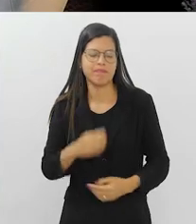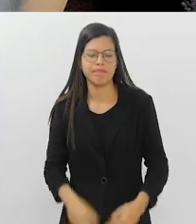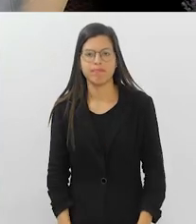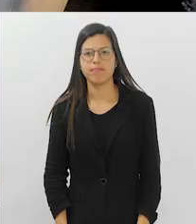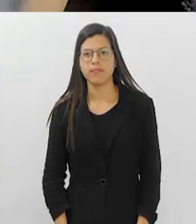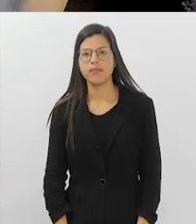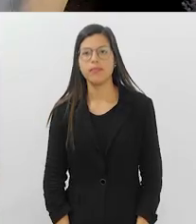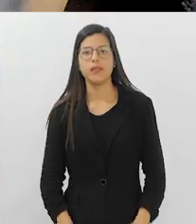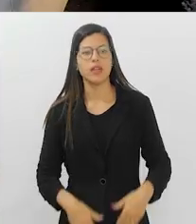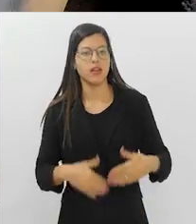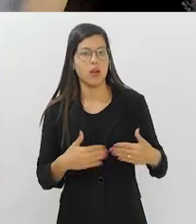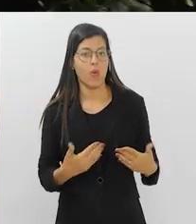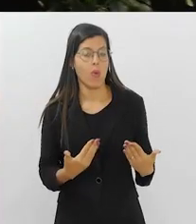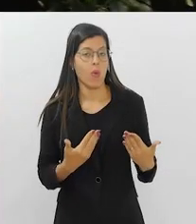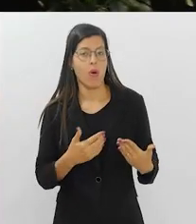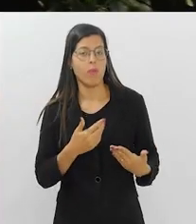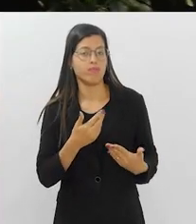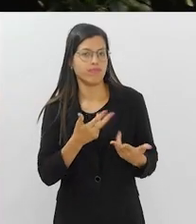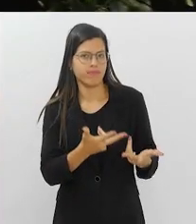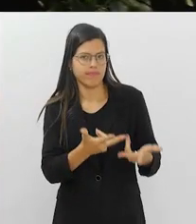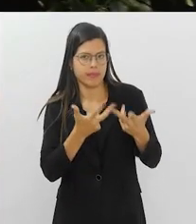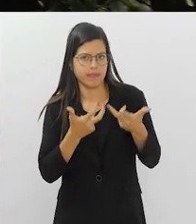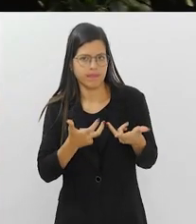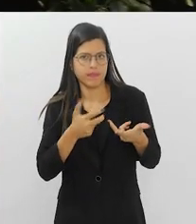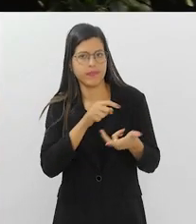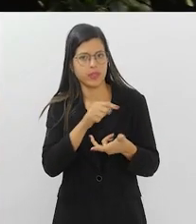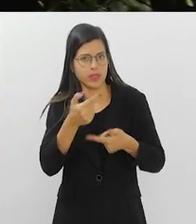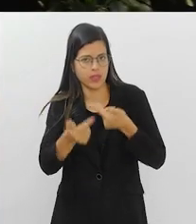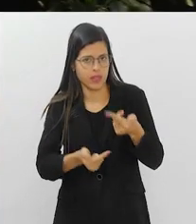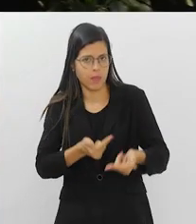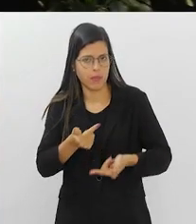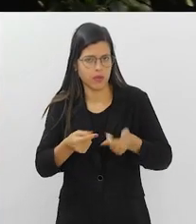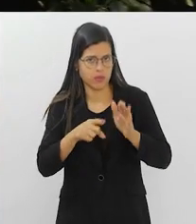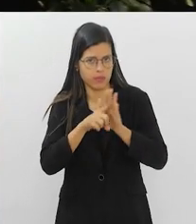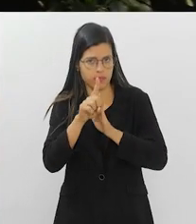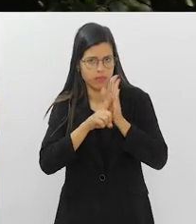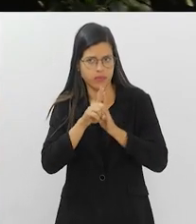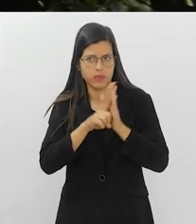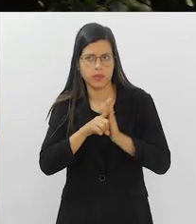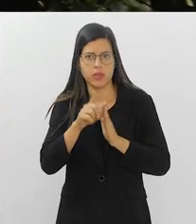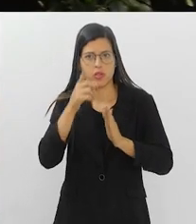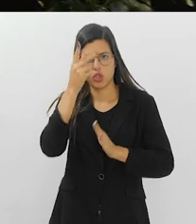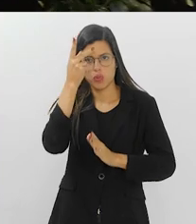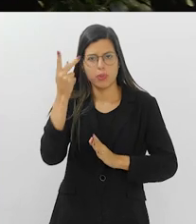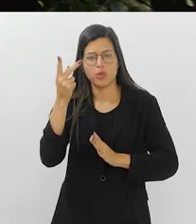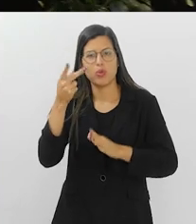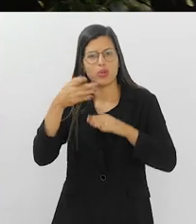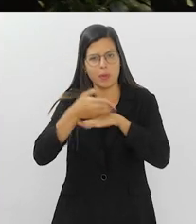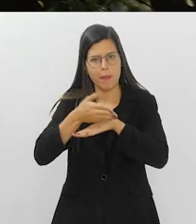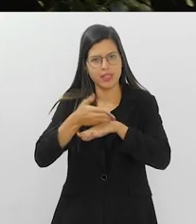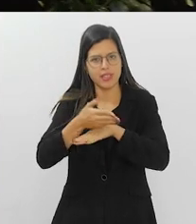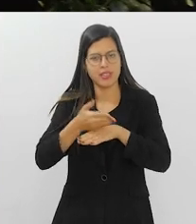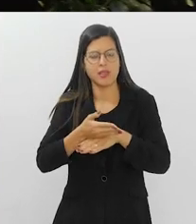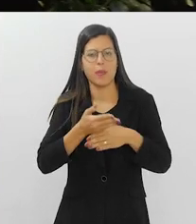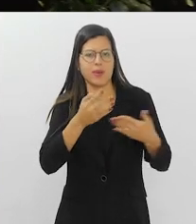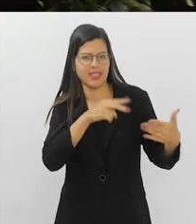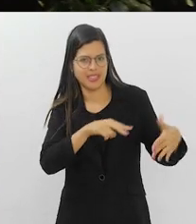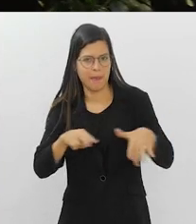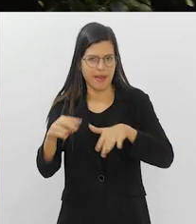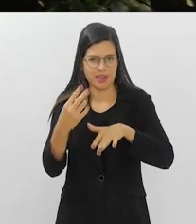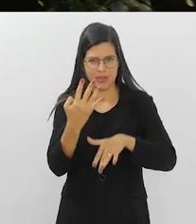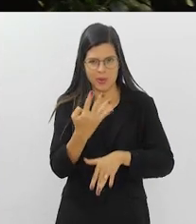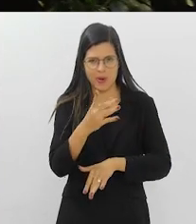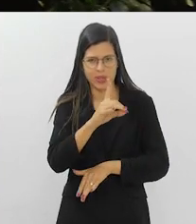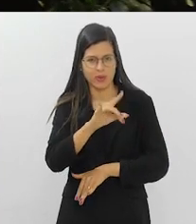as percepções de vocês, né, que trabalham nessa pesquisa, das pessoas que participam dessa semana de 4 dias, do colaborador,